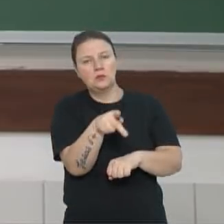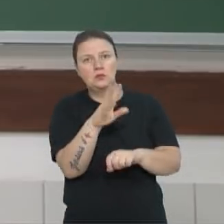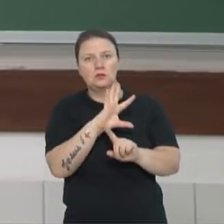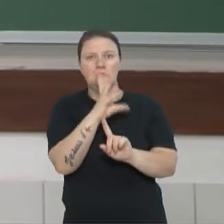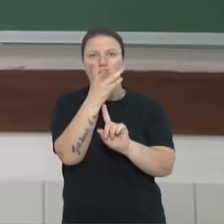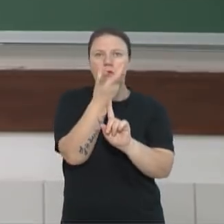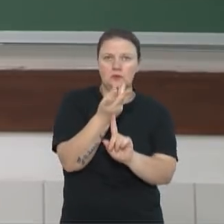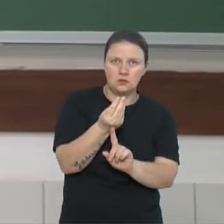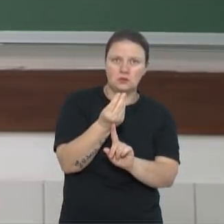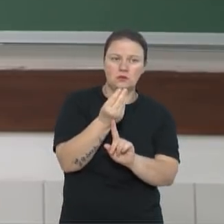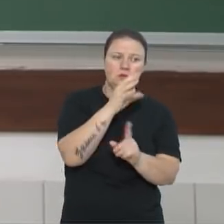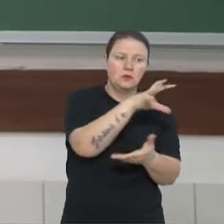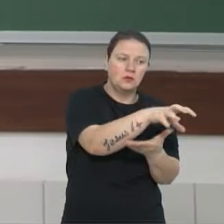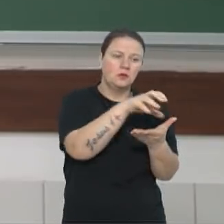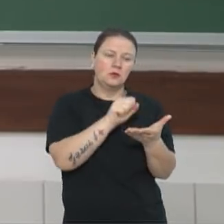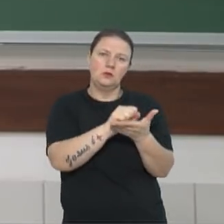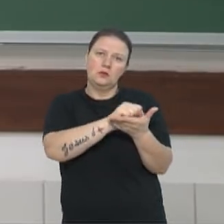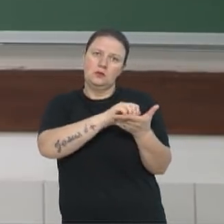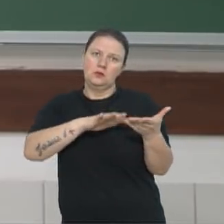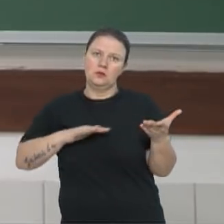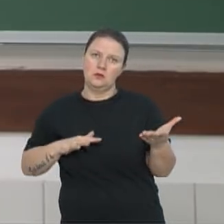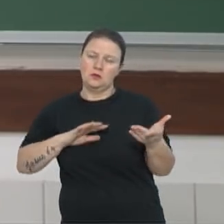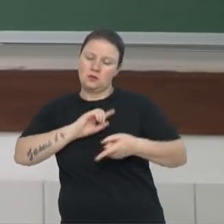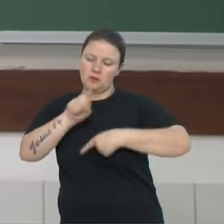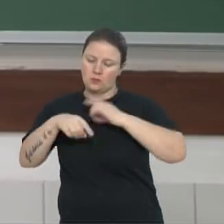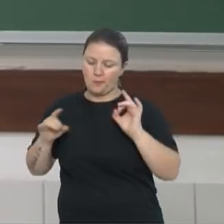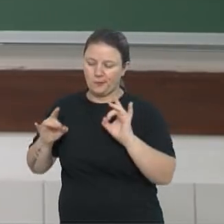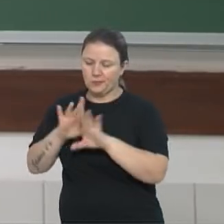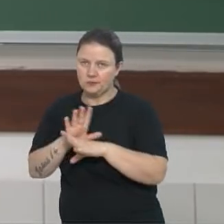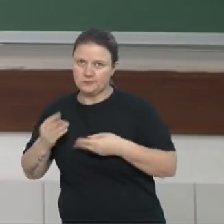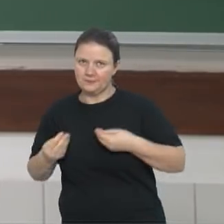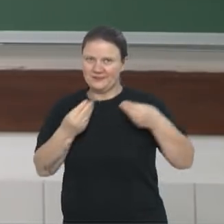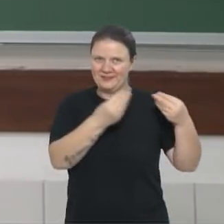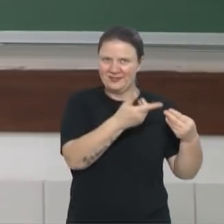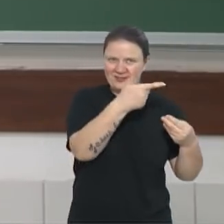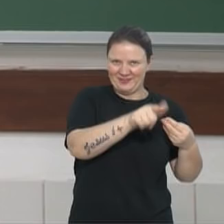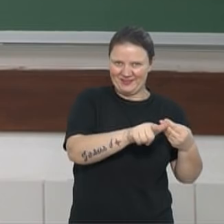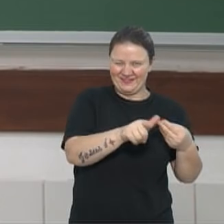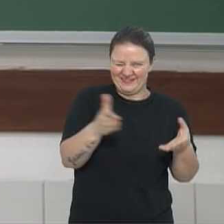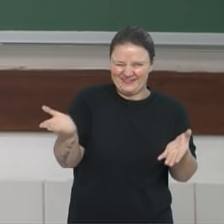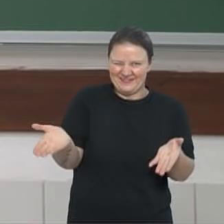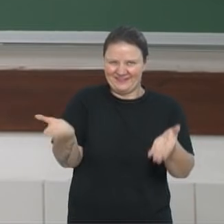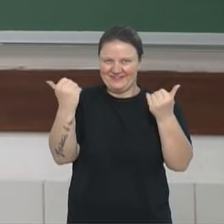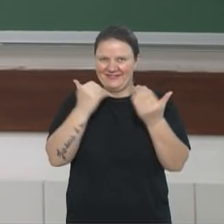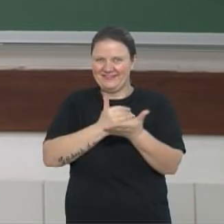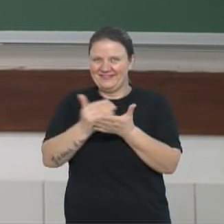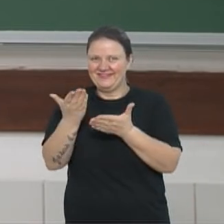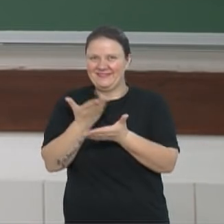arte, quando pegar e quando entregar atividades. Vamos para a aula de hoje?